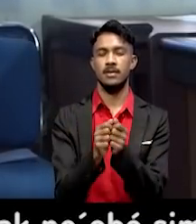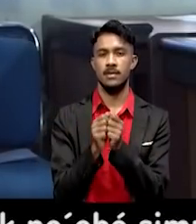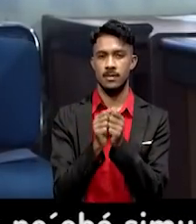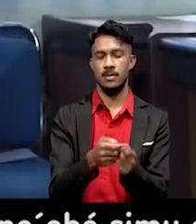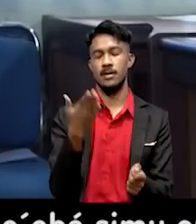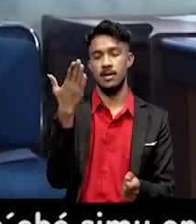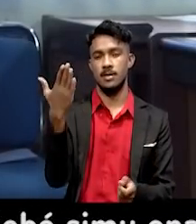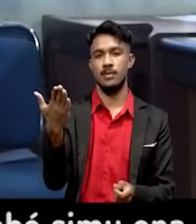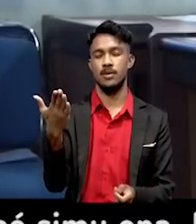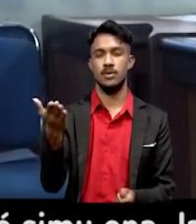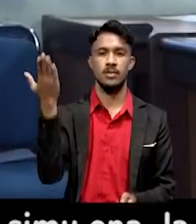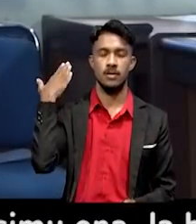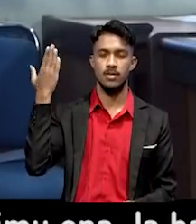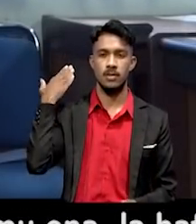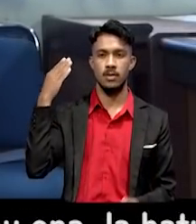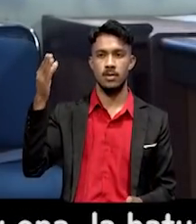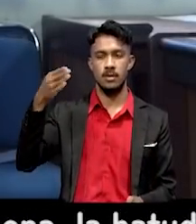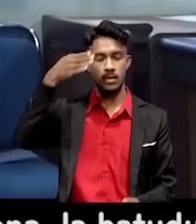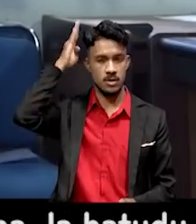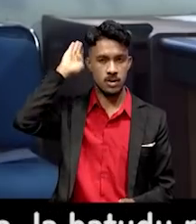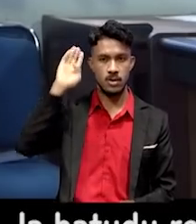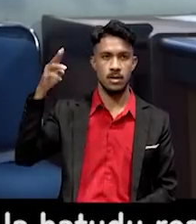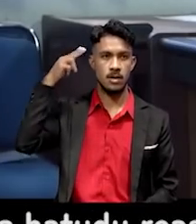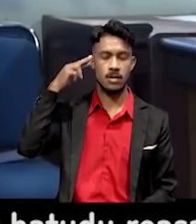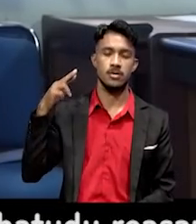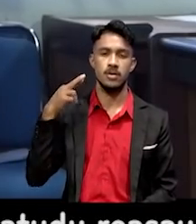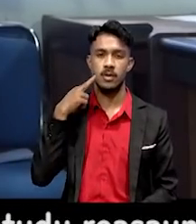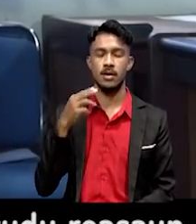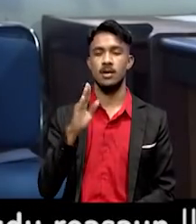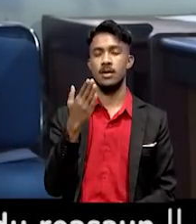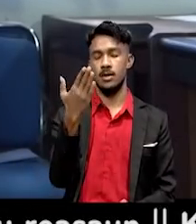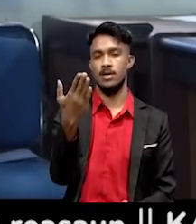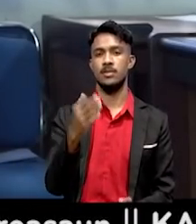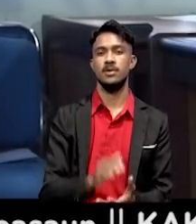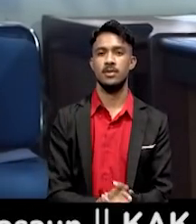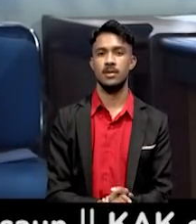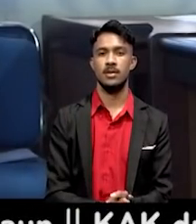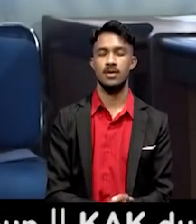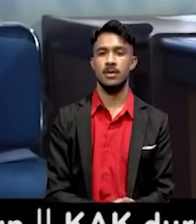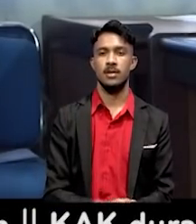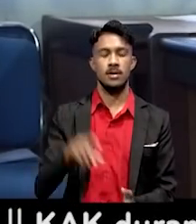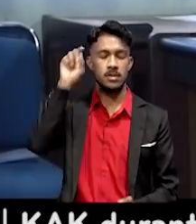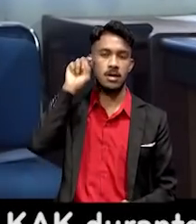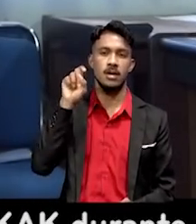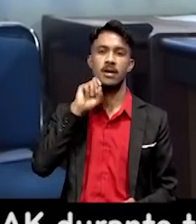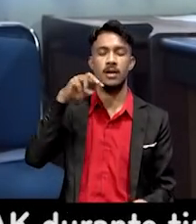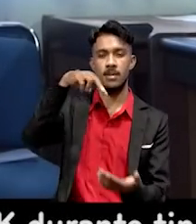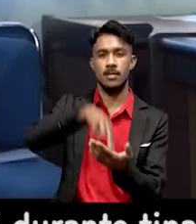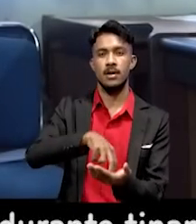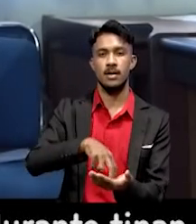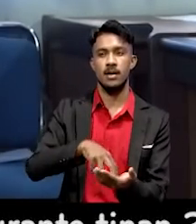niamos ulu senhor Ramos Horta nemos mau sanana hamrik hekotuk